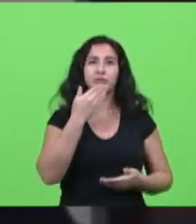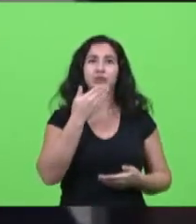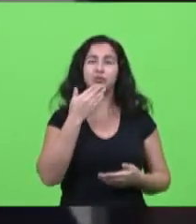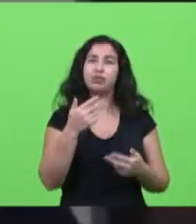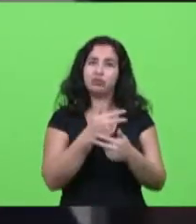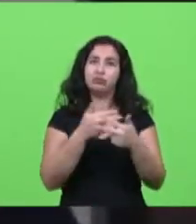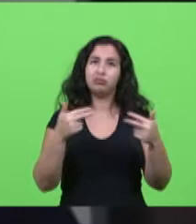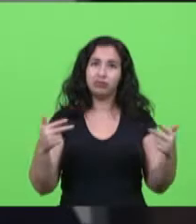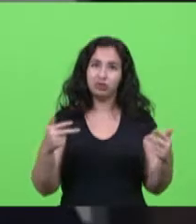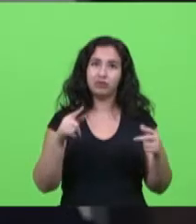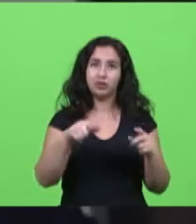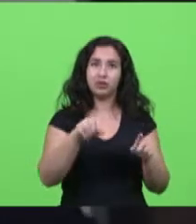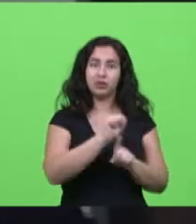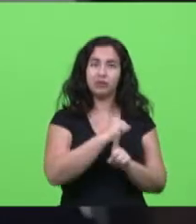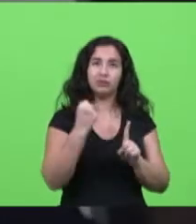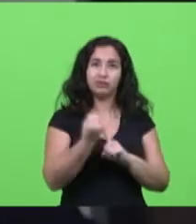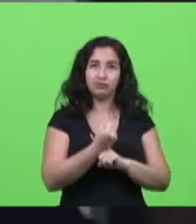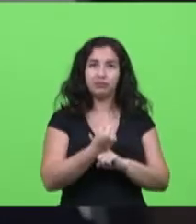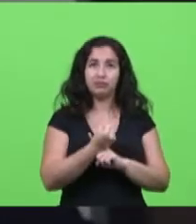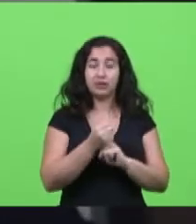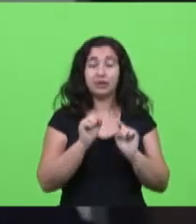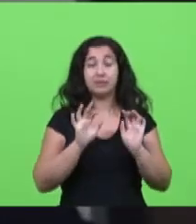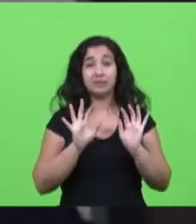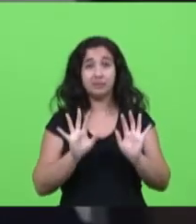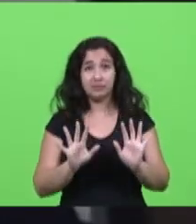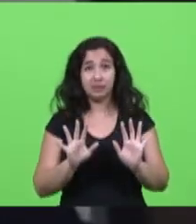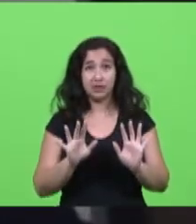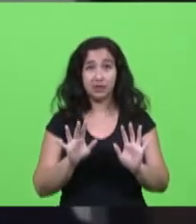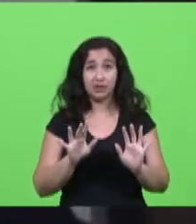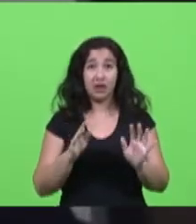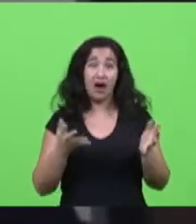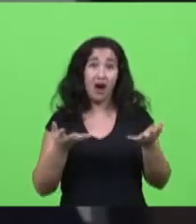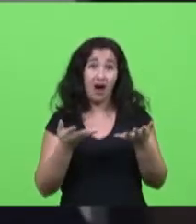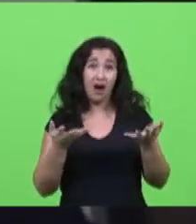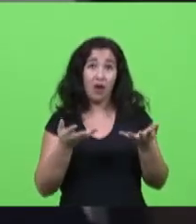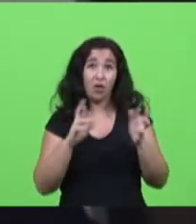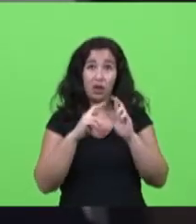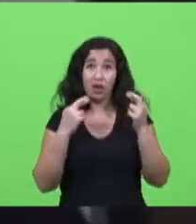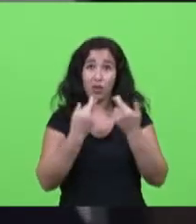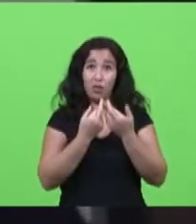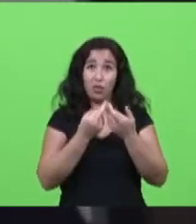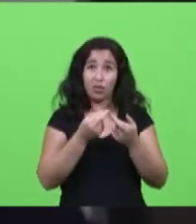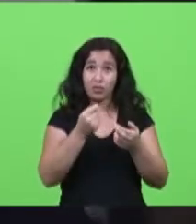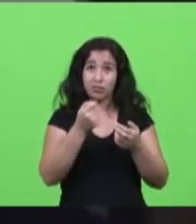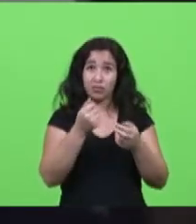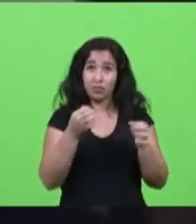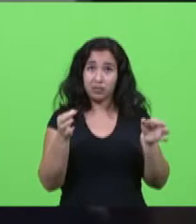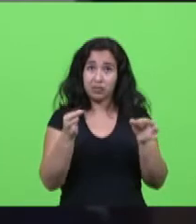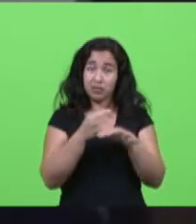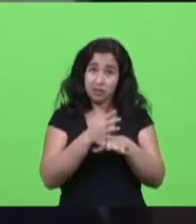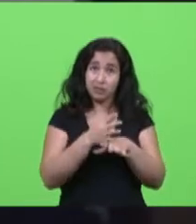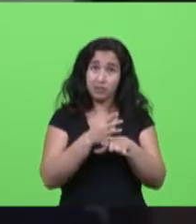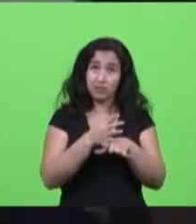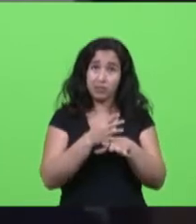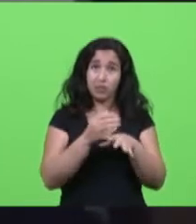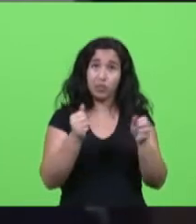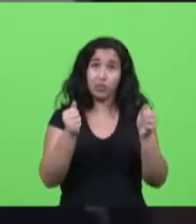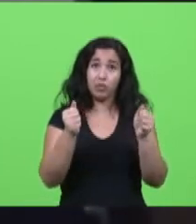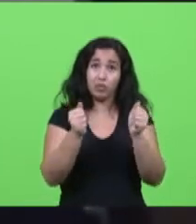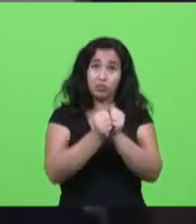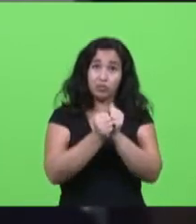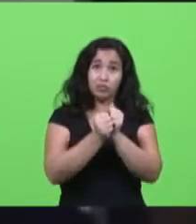da sociedade, mas a gente acabou de participar agora de uma sessão com a presença